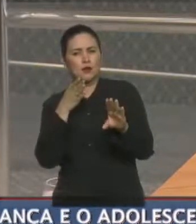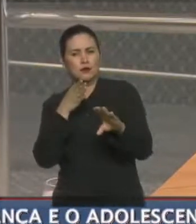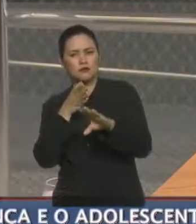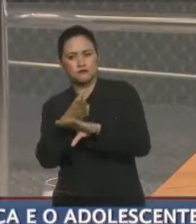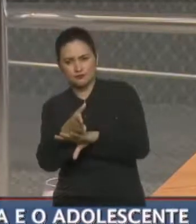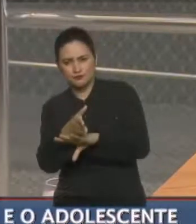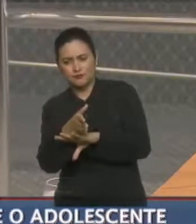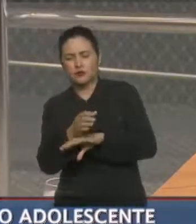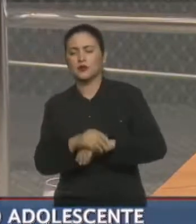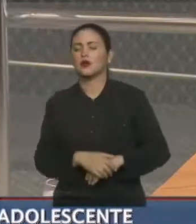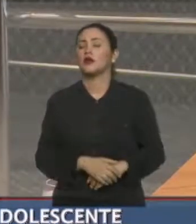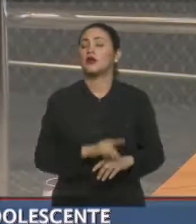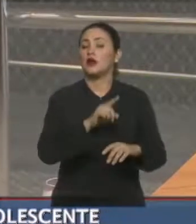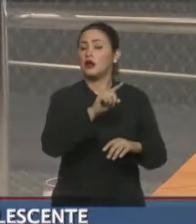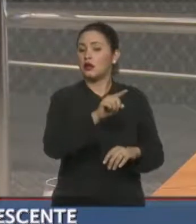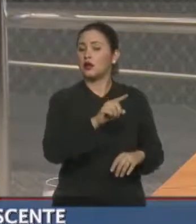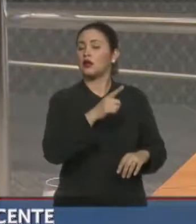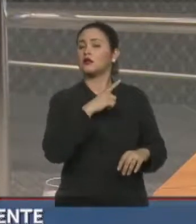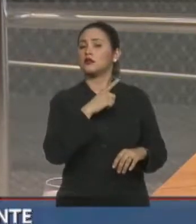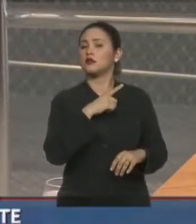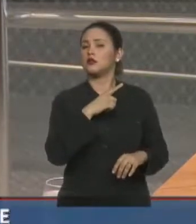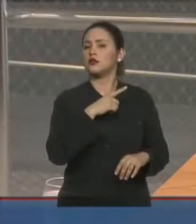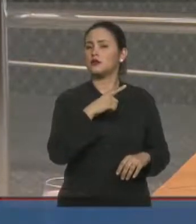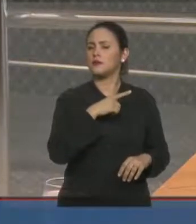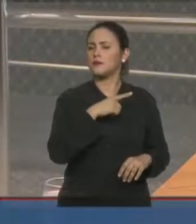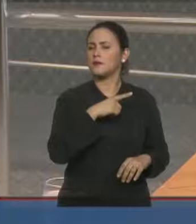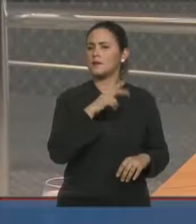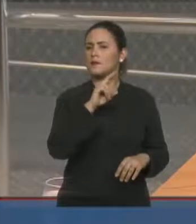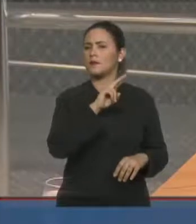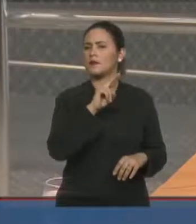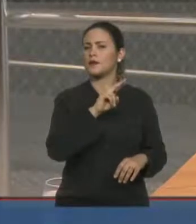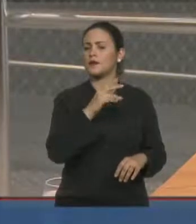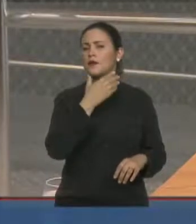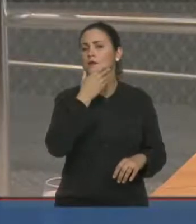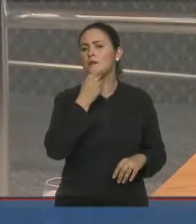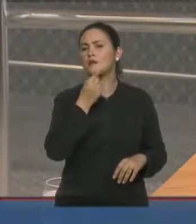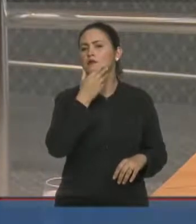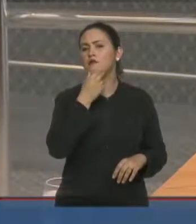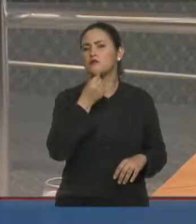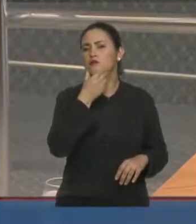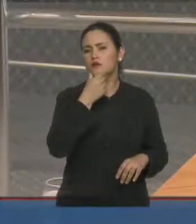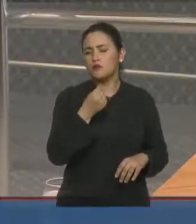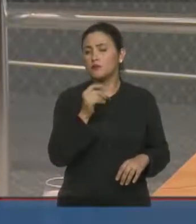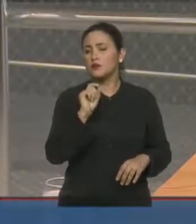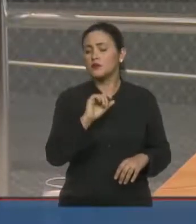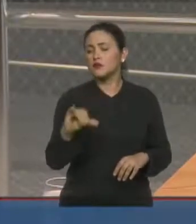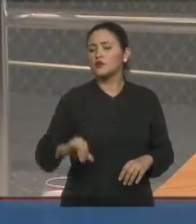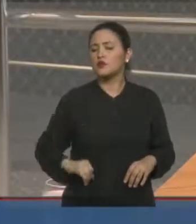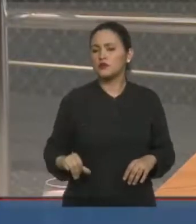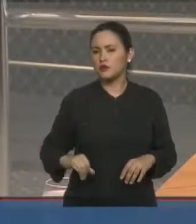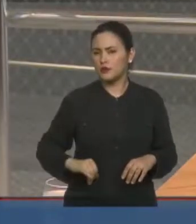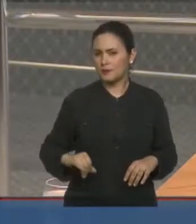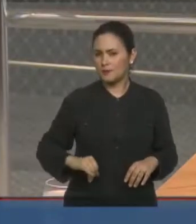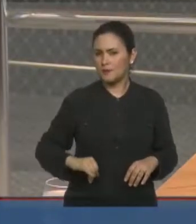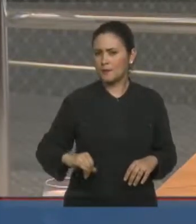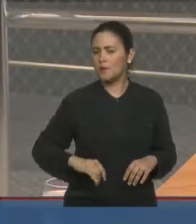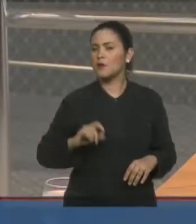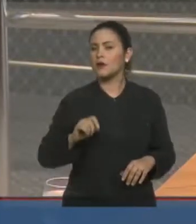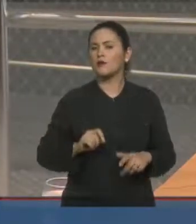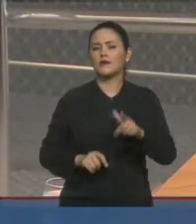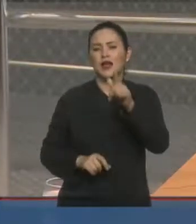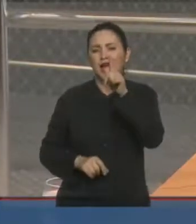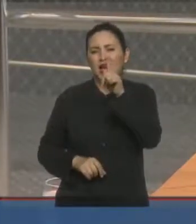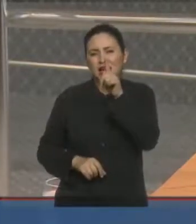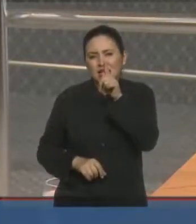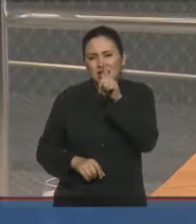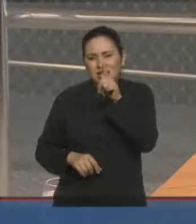da ação massiva do serial killer Francisco das Chagas, no